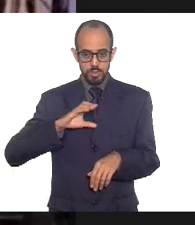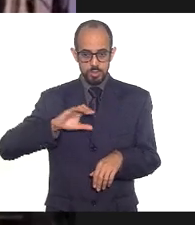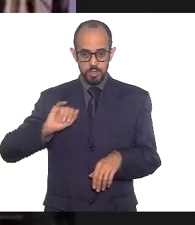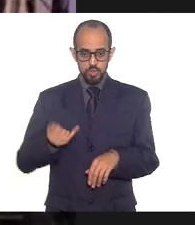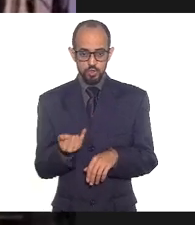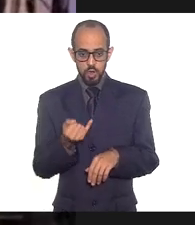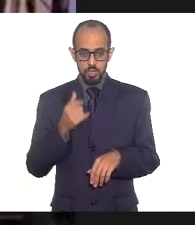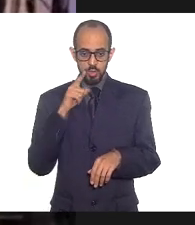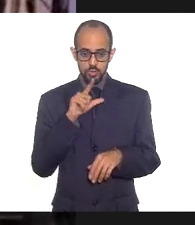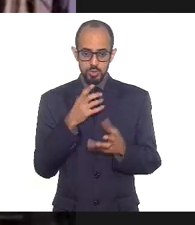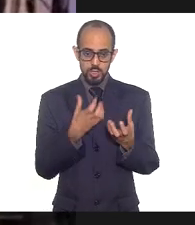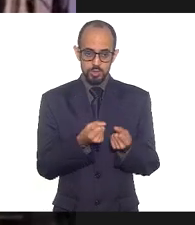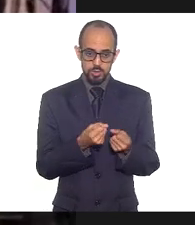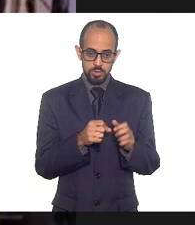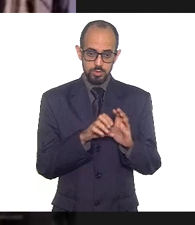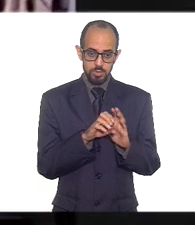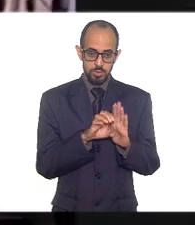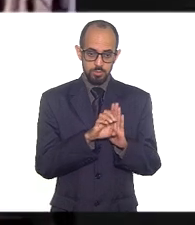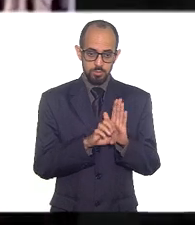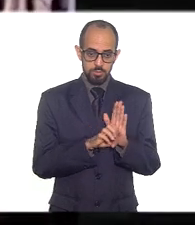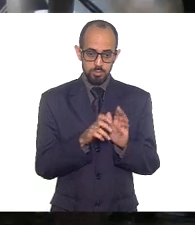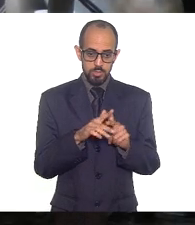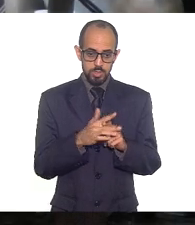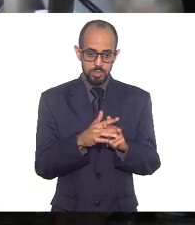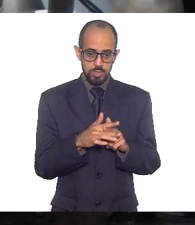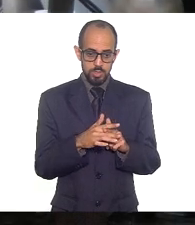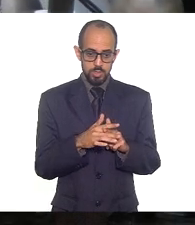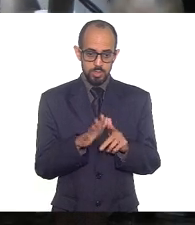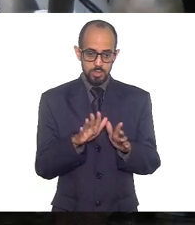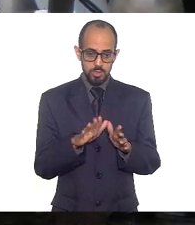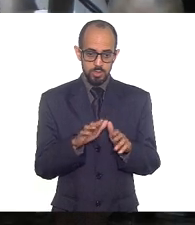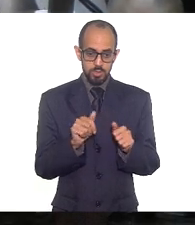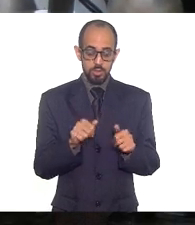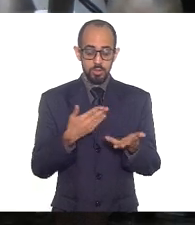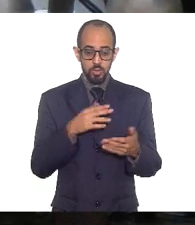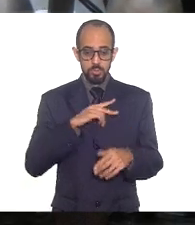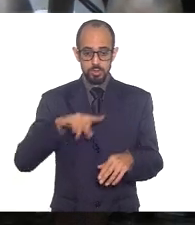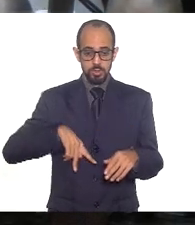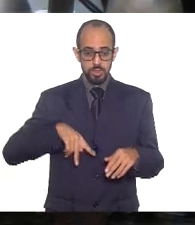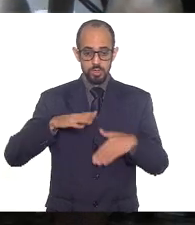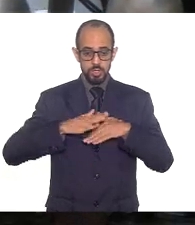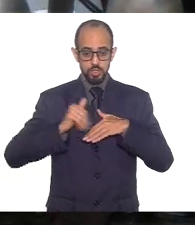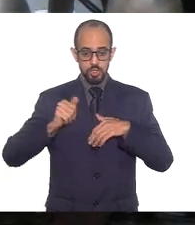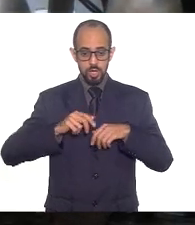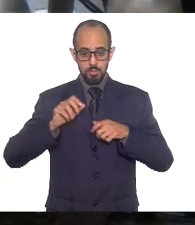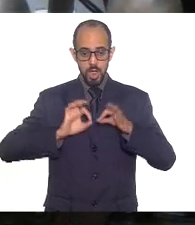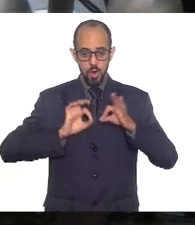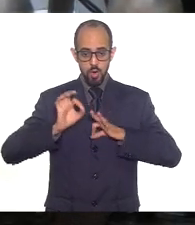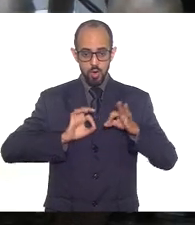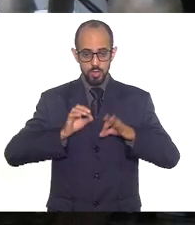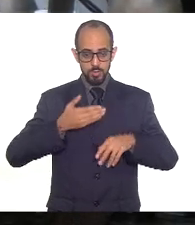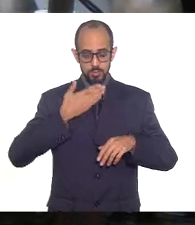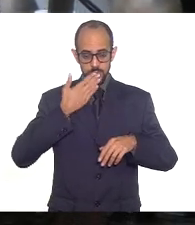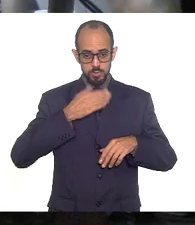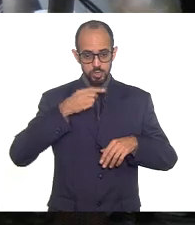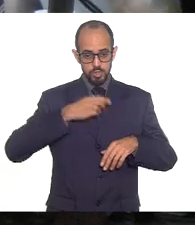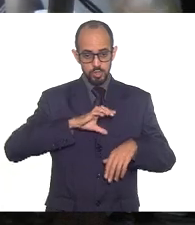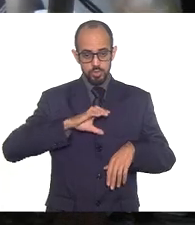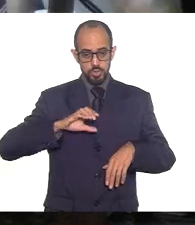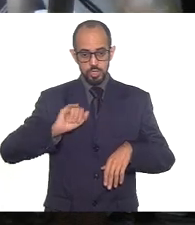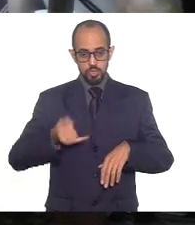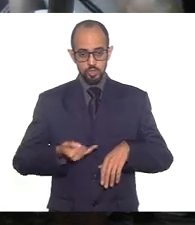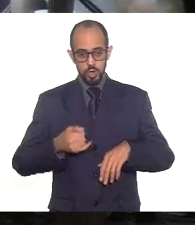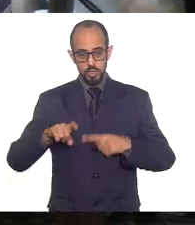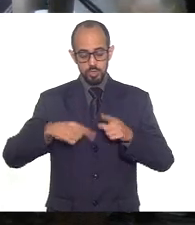incorporar encomenda E aí já pegou a presidência dos trabalhos a ordem vamos dar a palavra para o presidente da ccj em